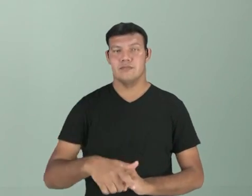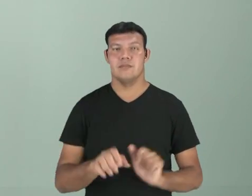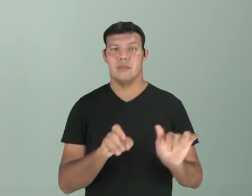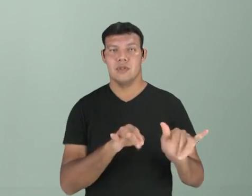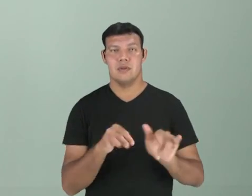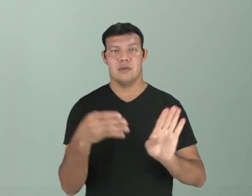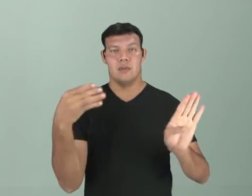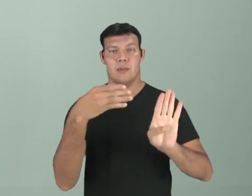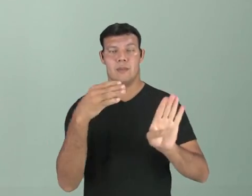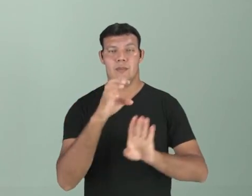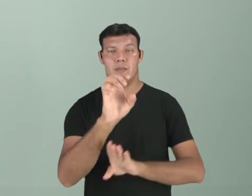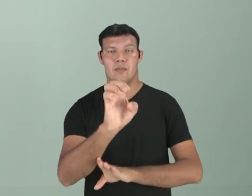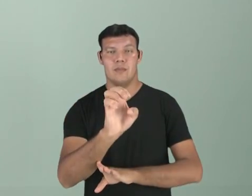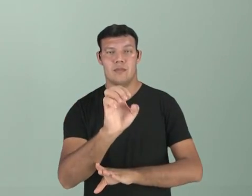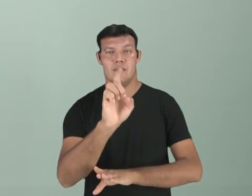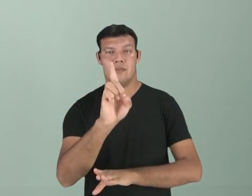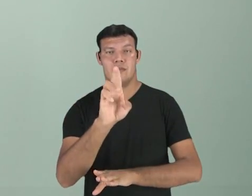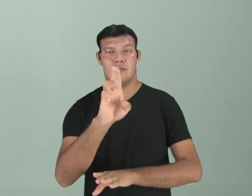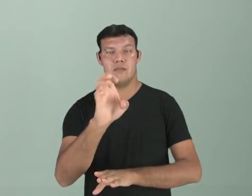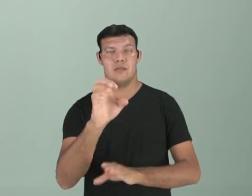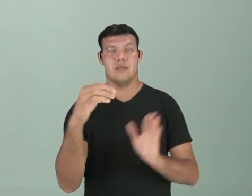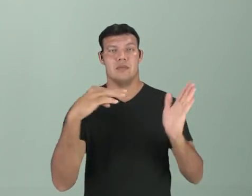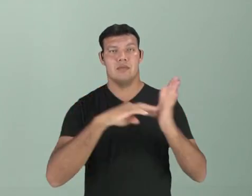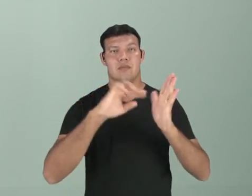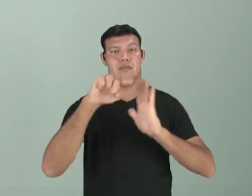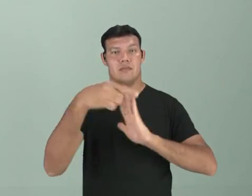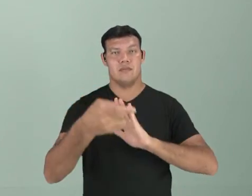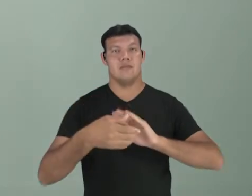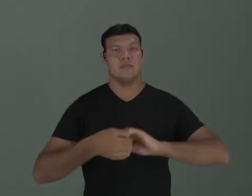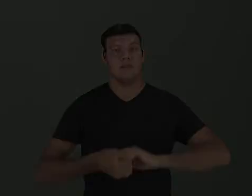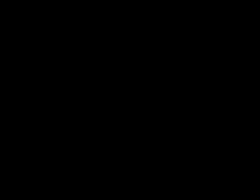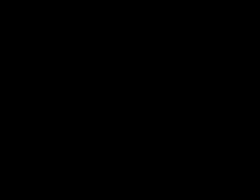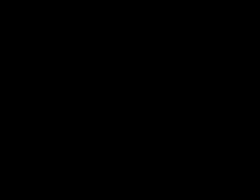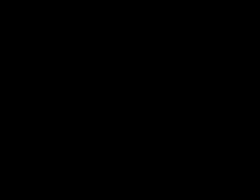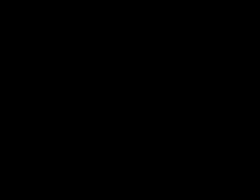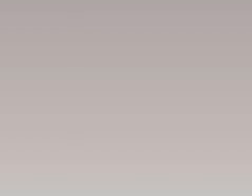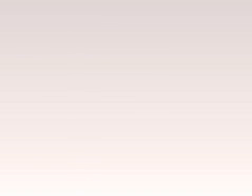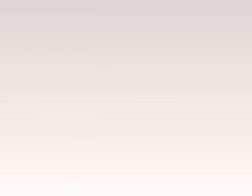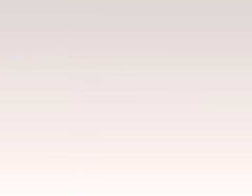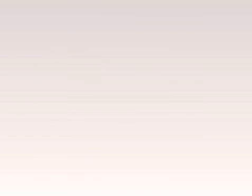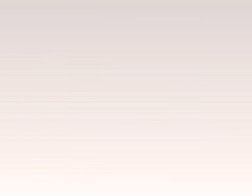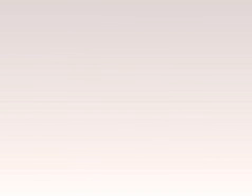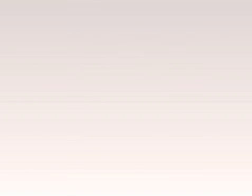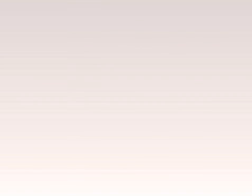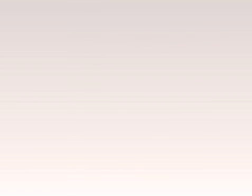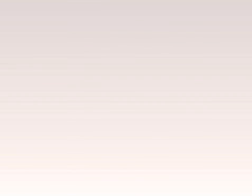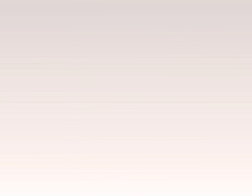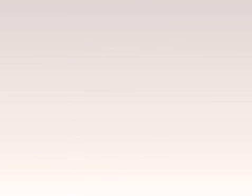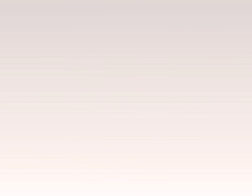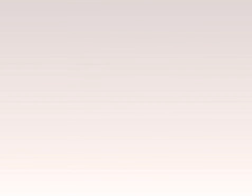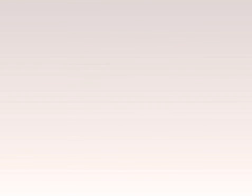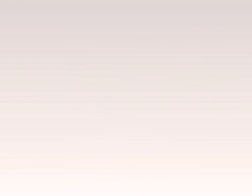aula acesso à plataforma educ e até a próxima aula E aí